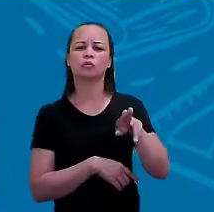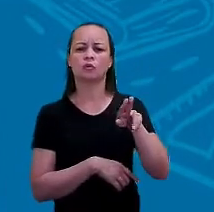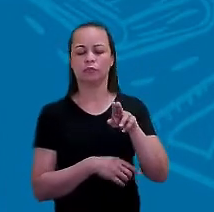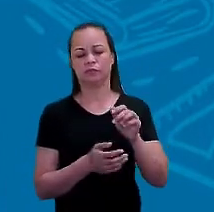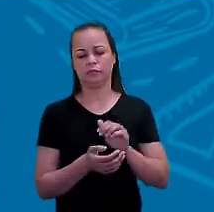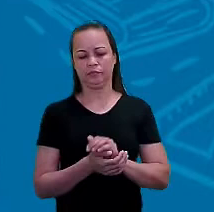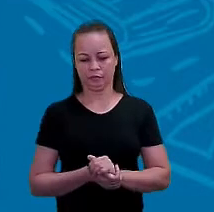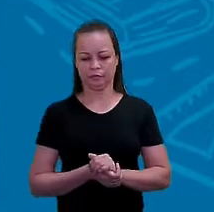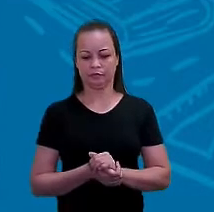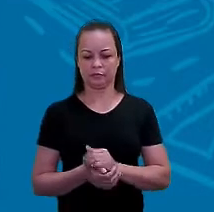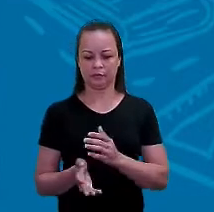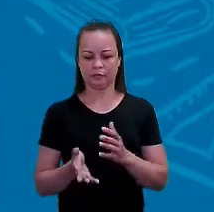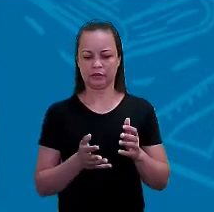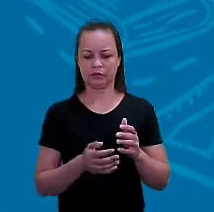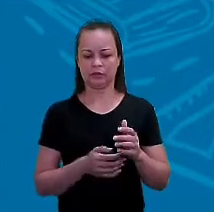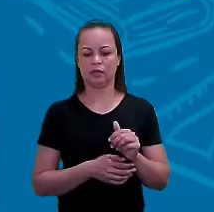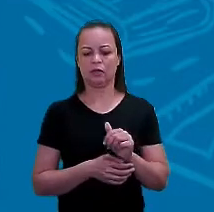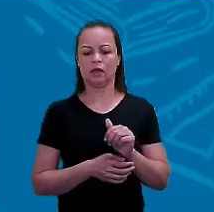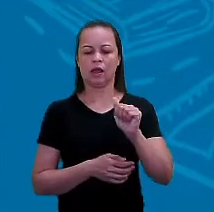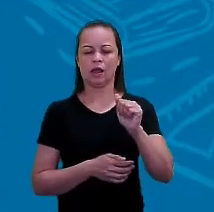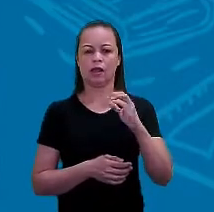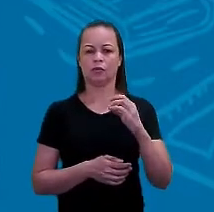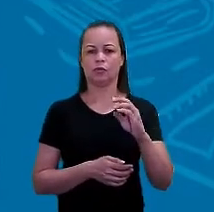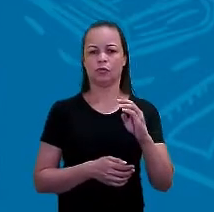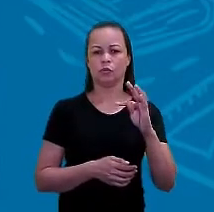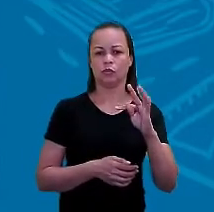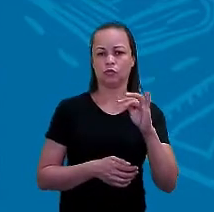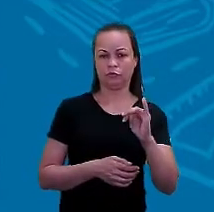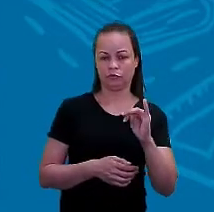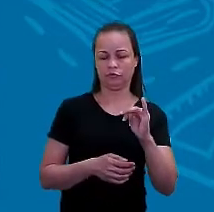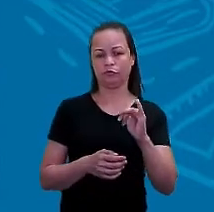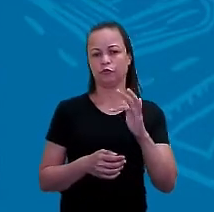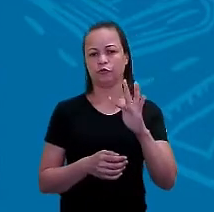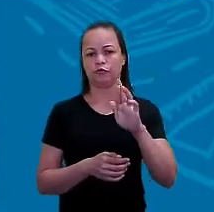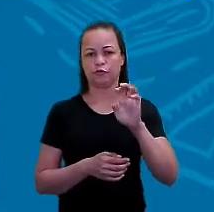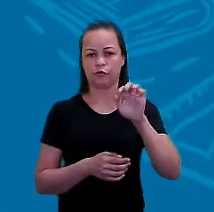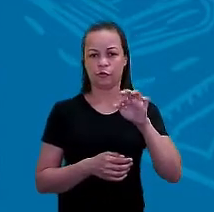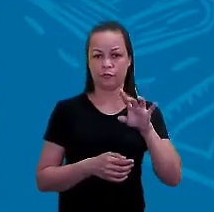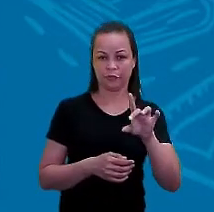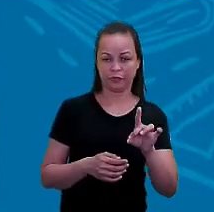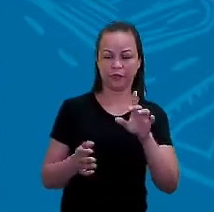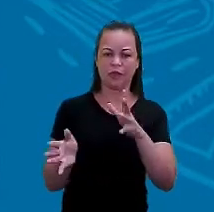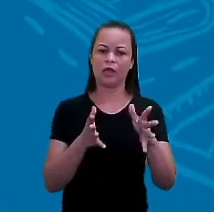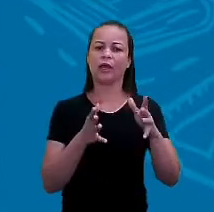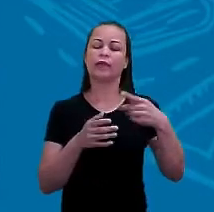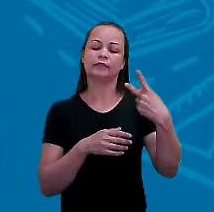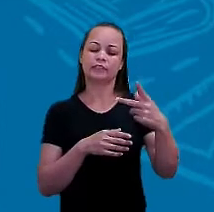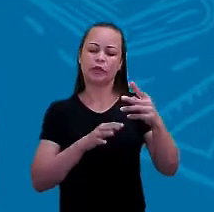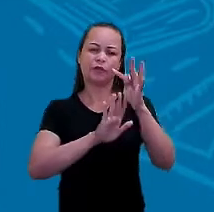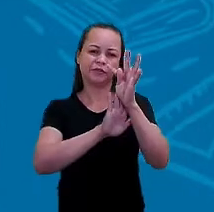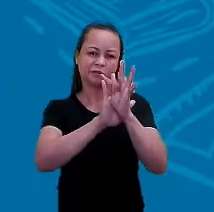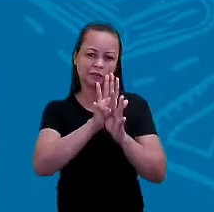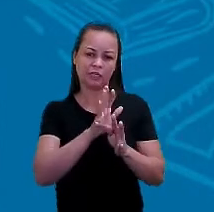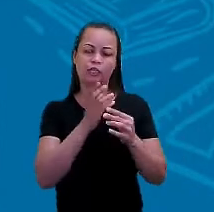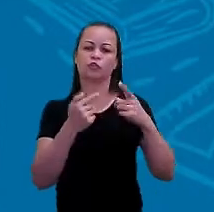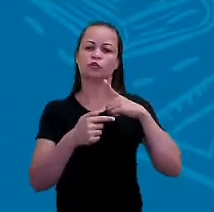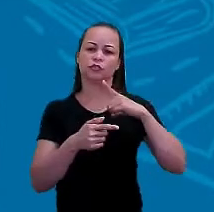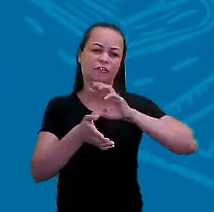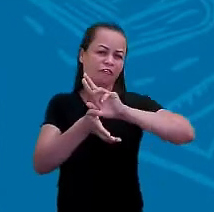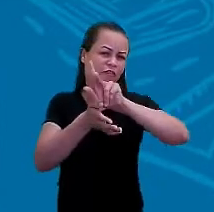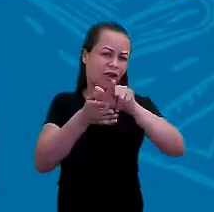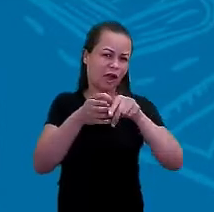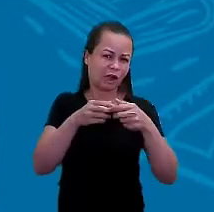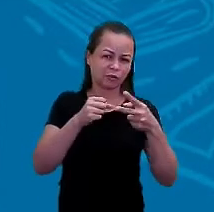Occult Friend. Já ouviram falar? Então, esse texto está lotado, recheado do verb to be,